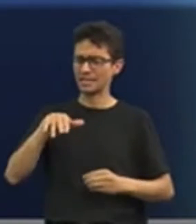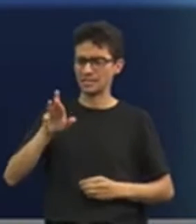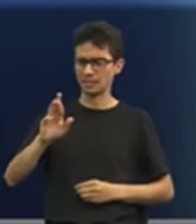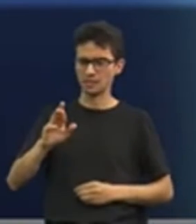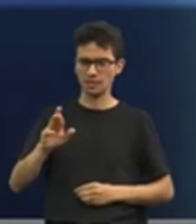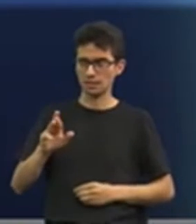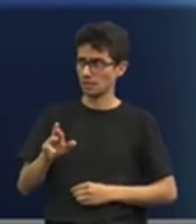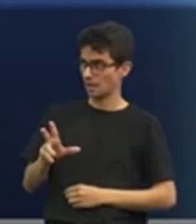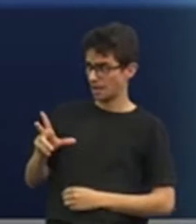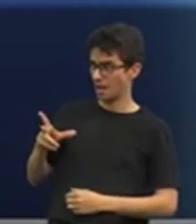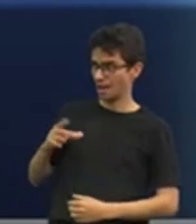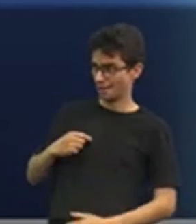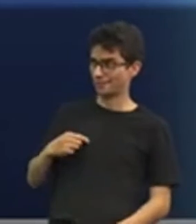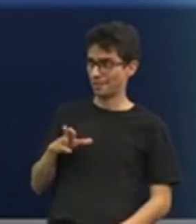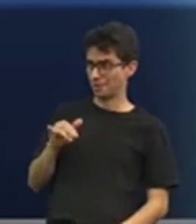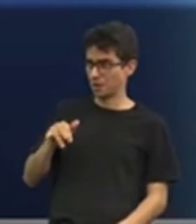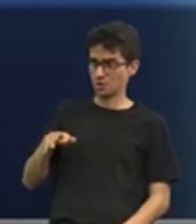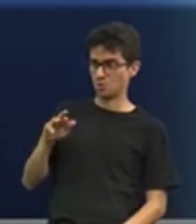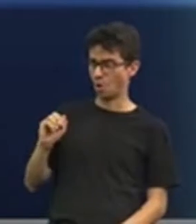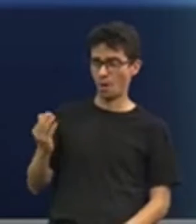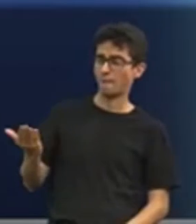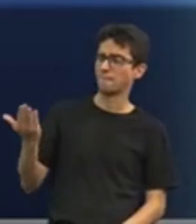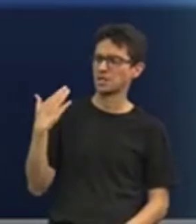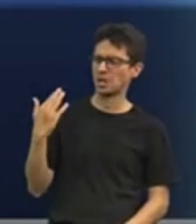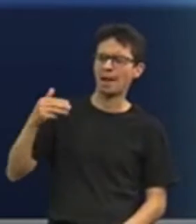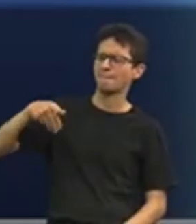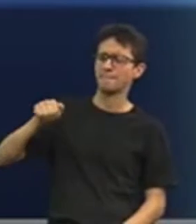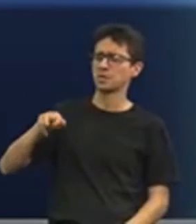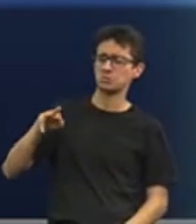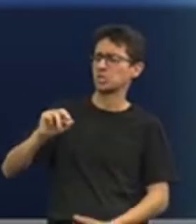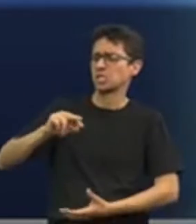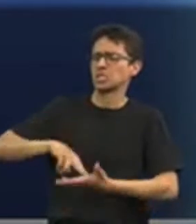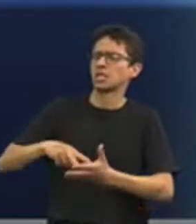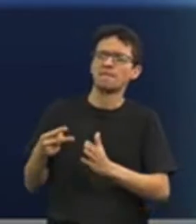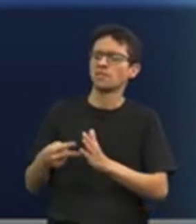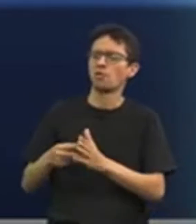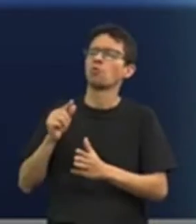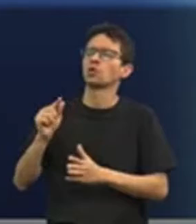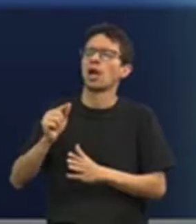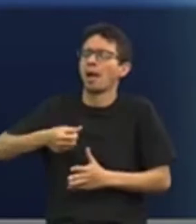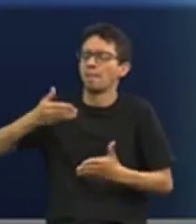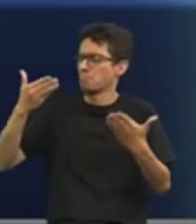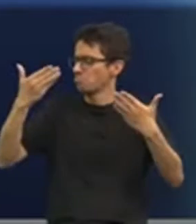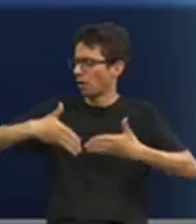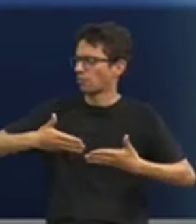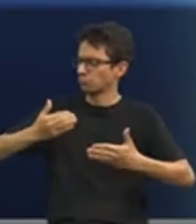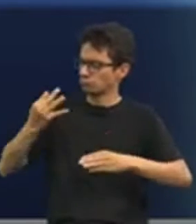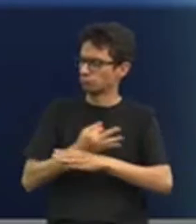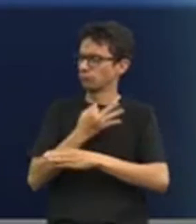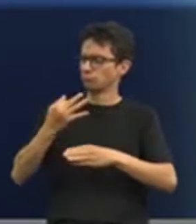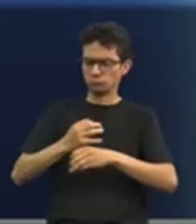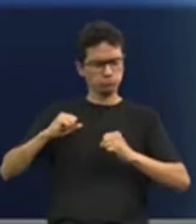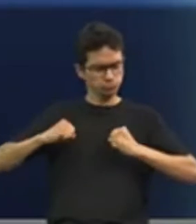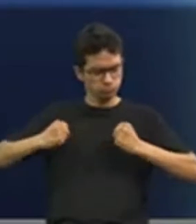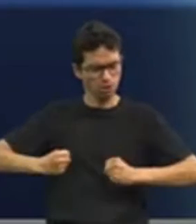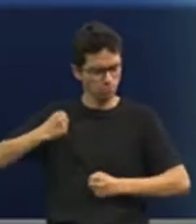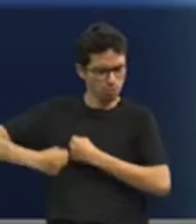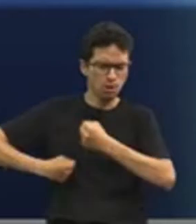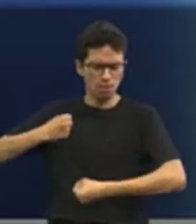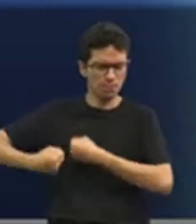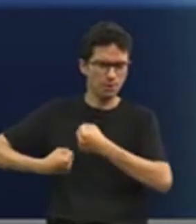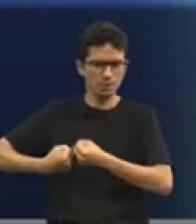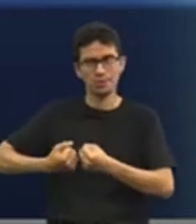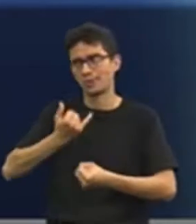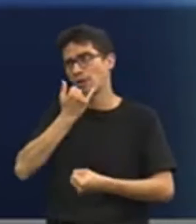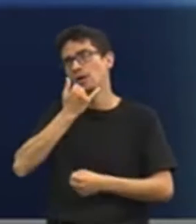Maroto louco sou do tempo em que ele maratona significava prova de resistência e esforço físico e